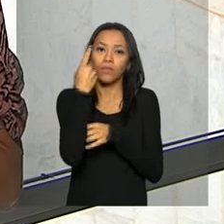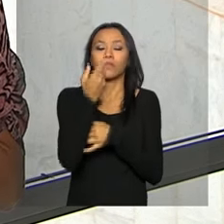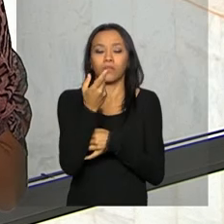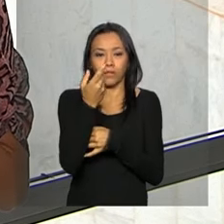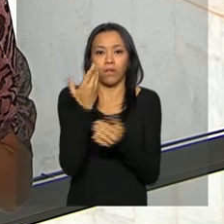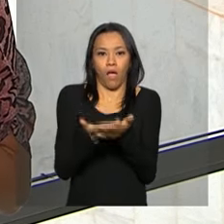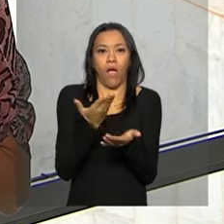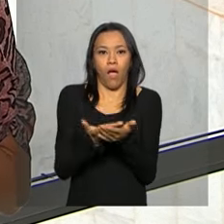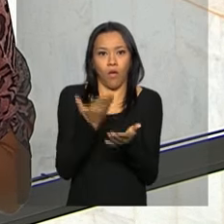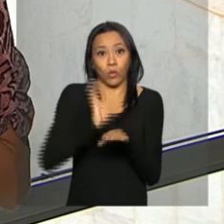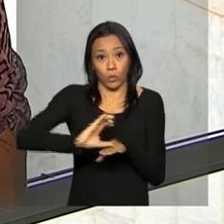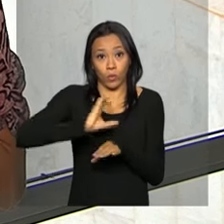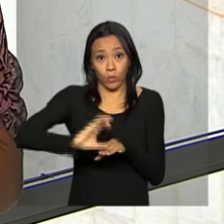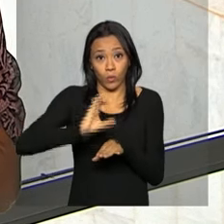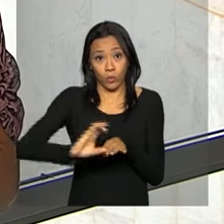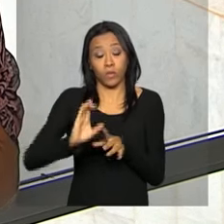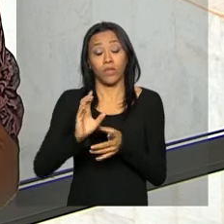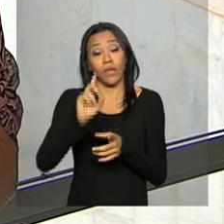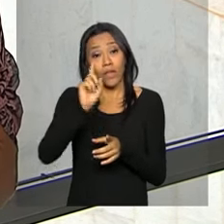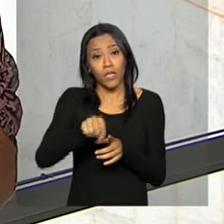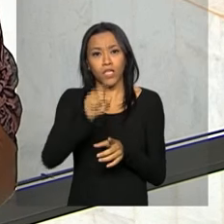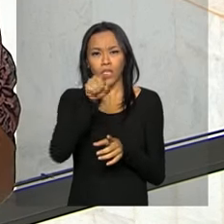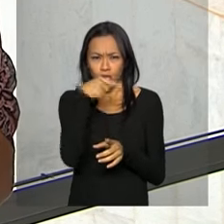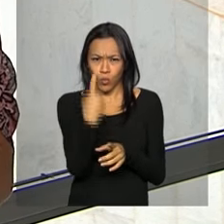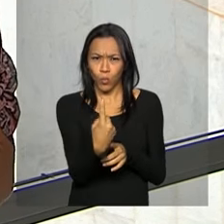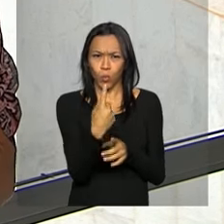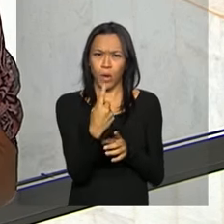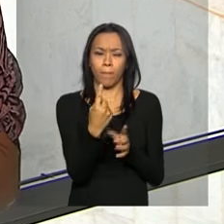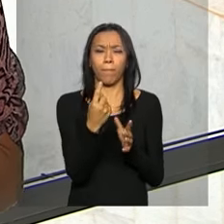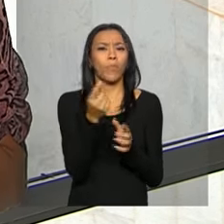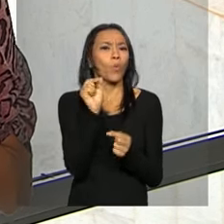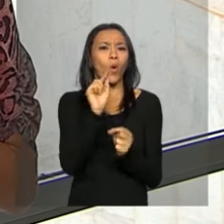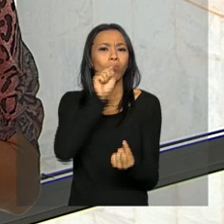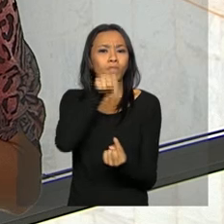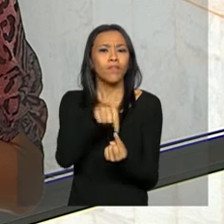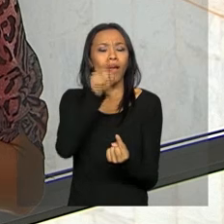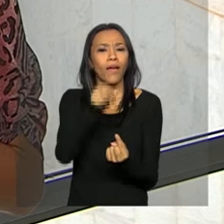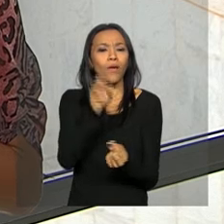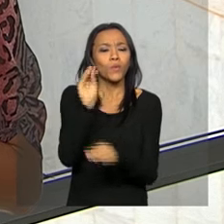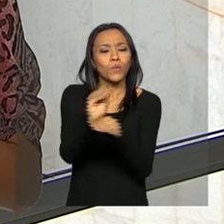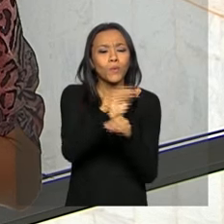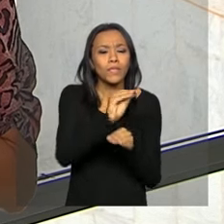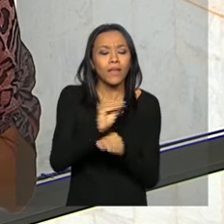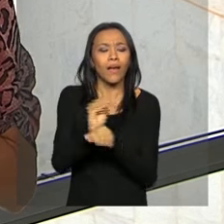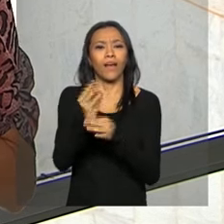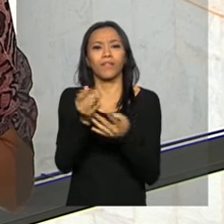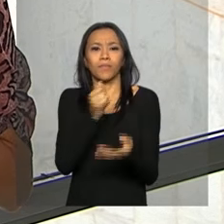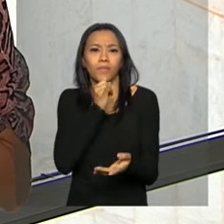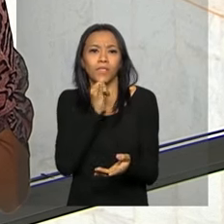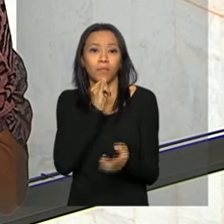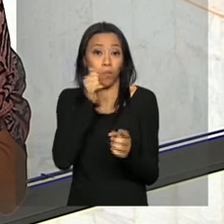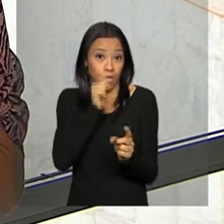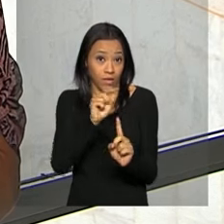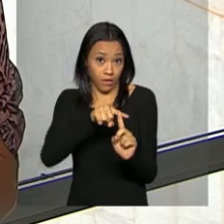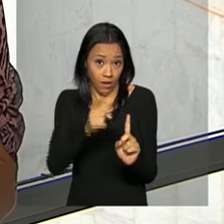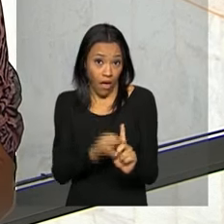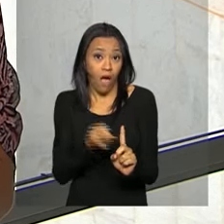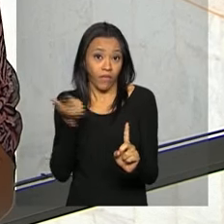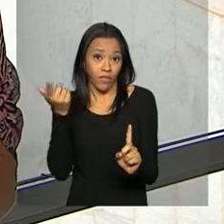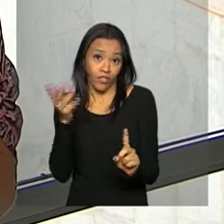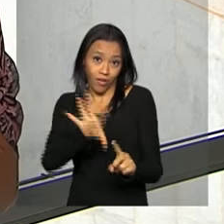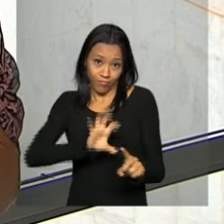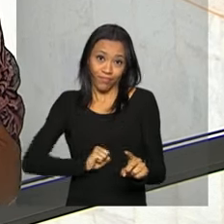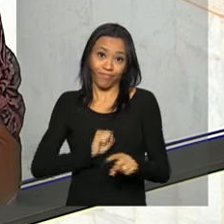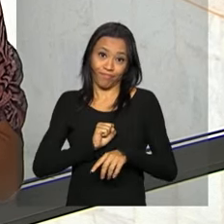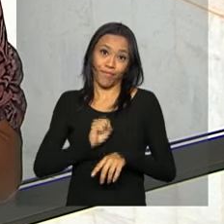São 45 horas aula de duração esse curso, e um dos capítulos é voltado especialmente aos cuidados com gestantes que foram infectadas